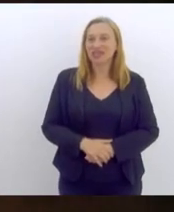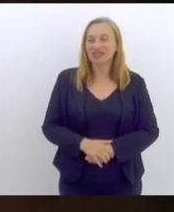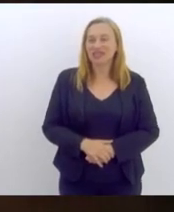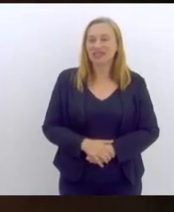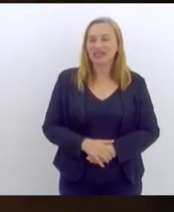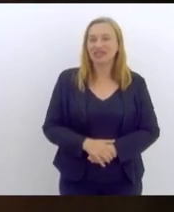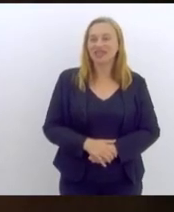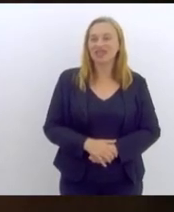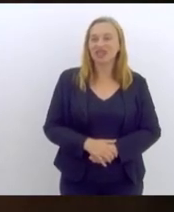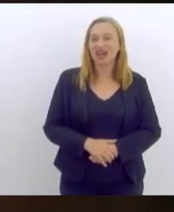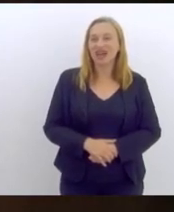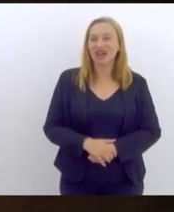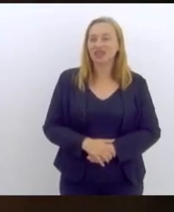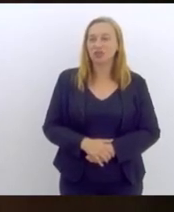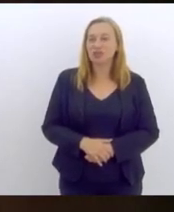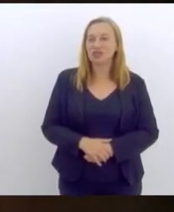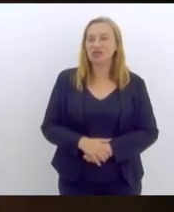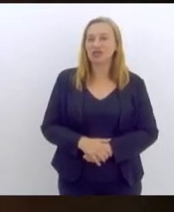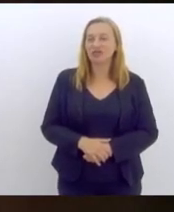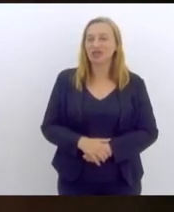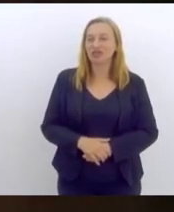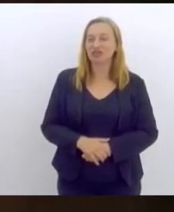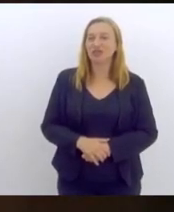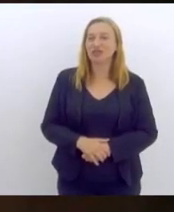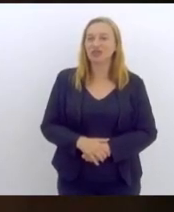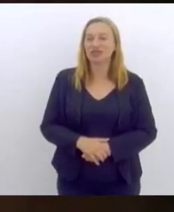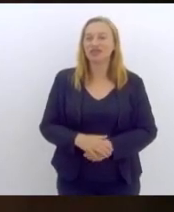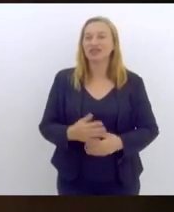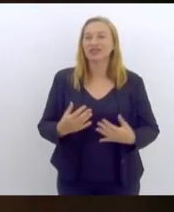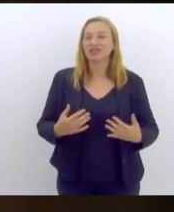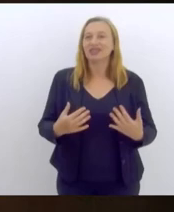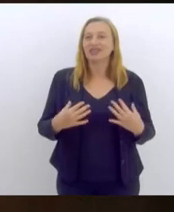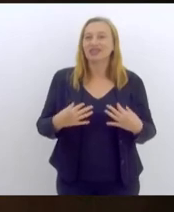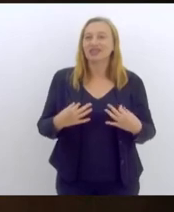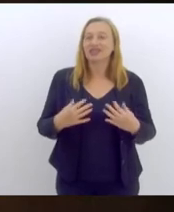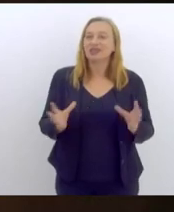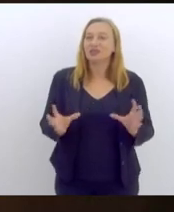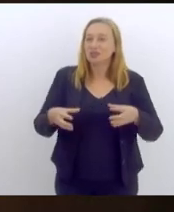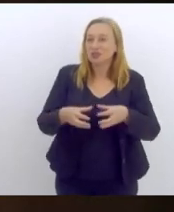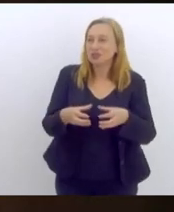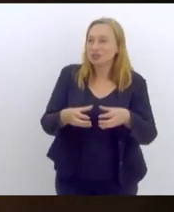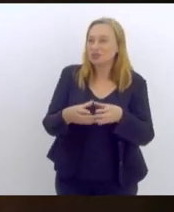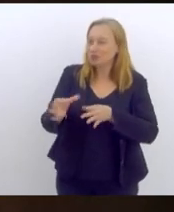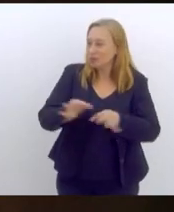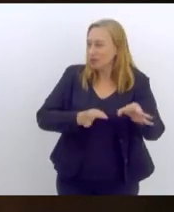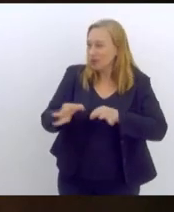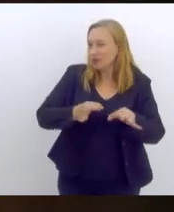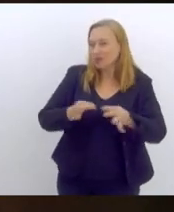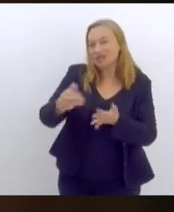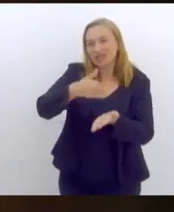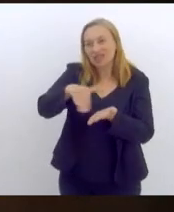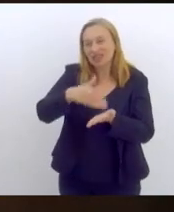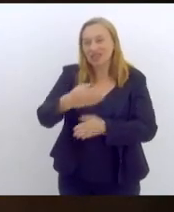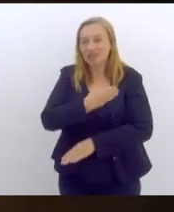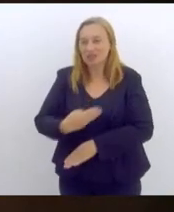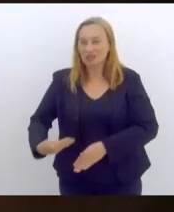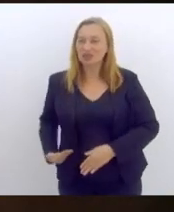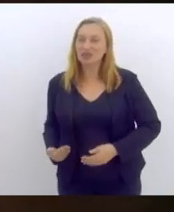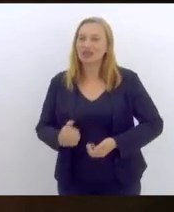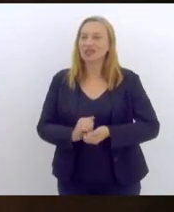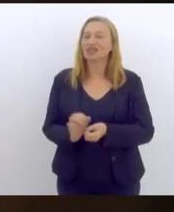Quero parabenizar o senhor presidente pela equipe que o senhor montou lá na Secretaria de Governo.